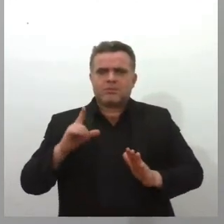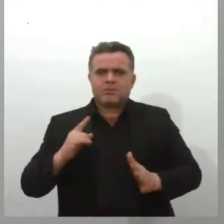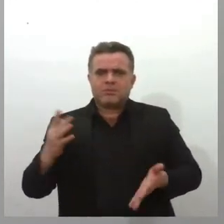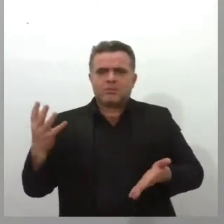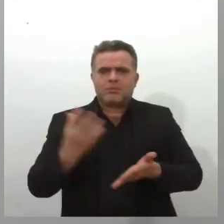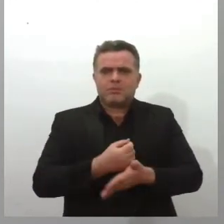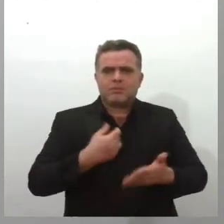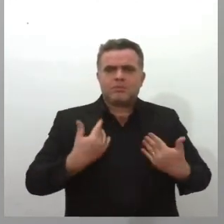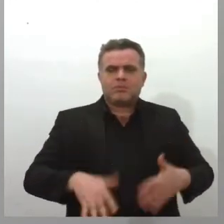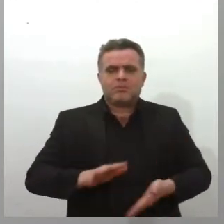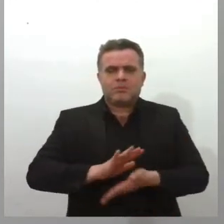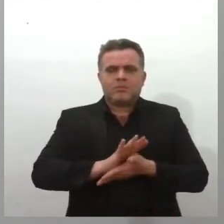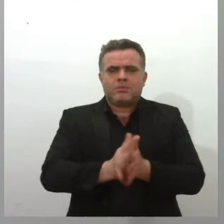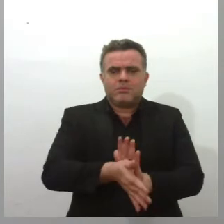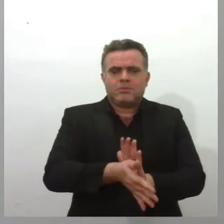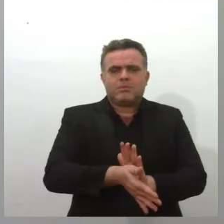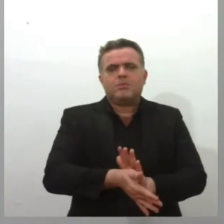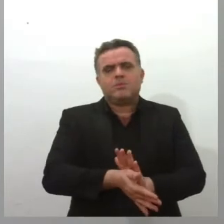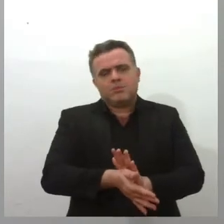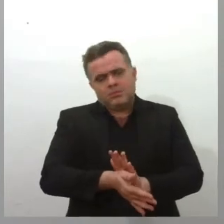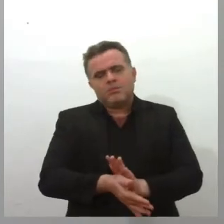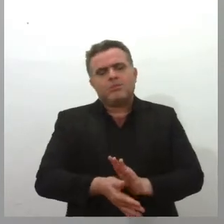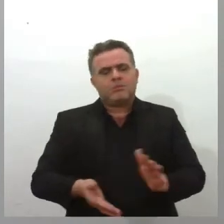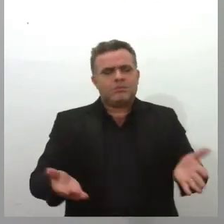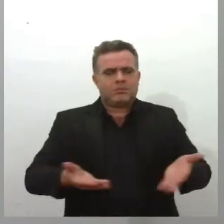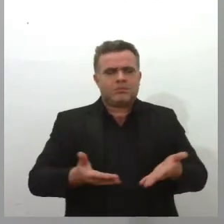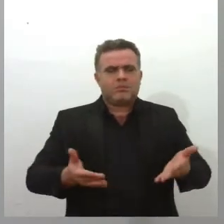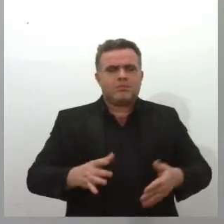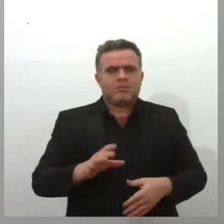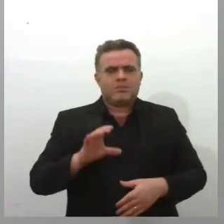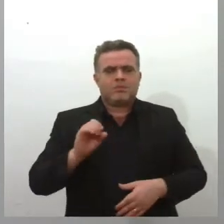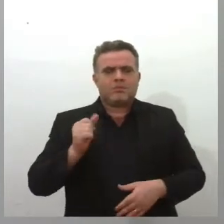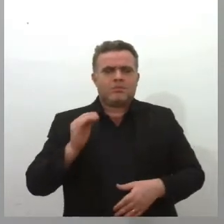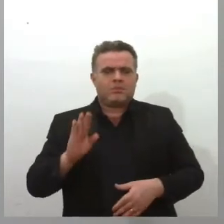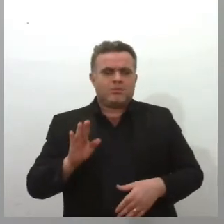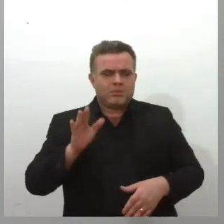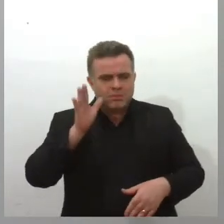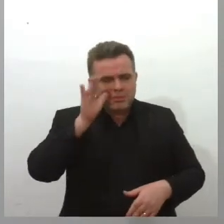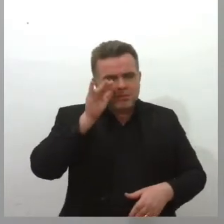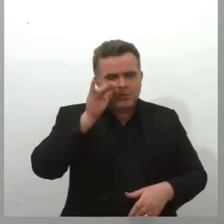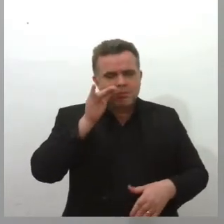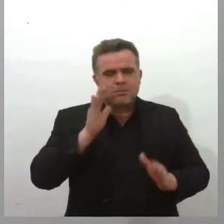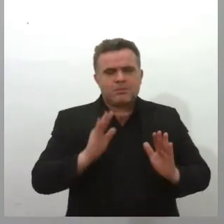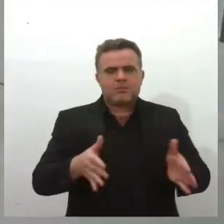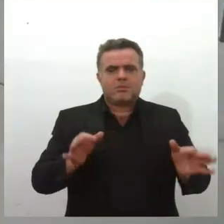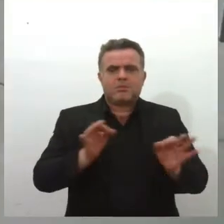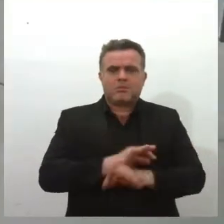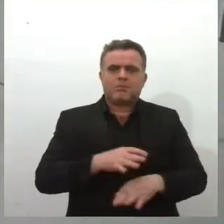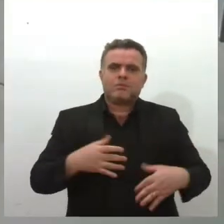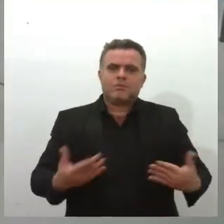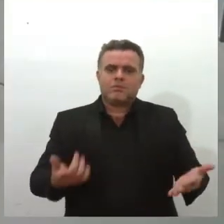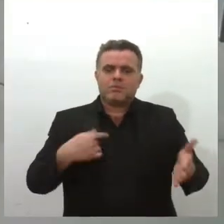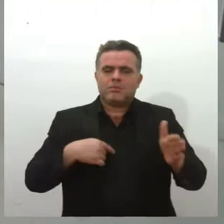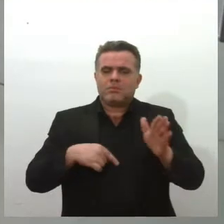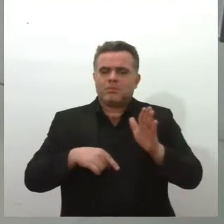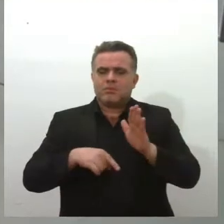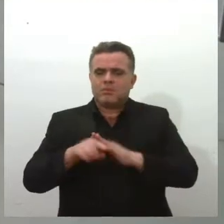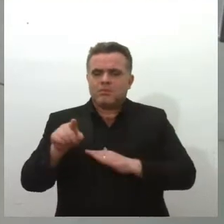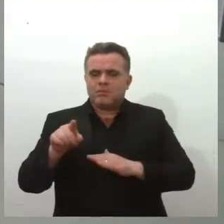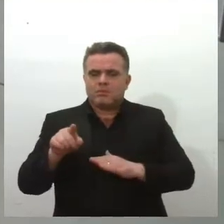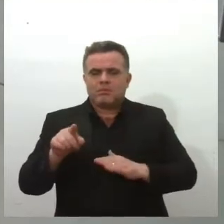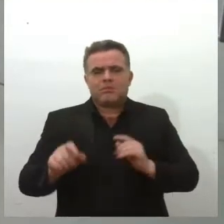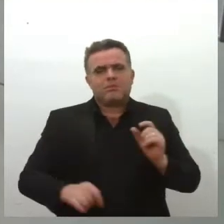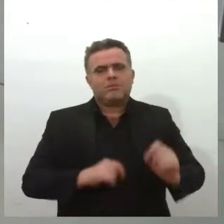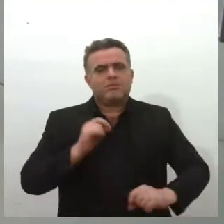situação de maus tratos e que são casos que a OAB acompanha junto à polícia. Então, se eu te perguntar, um balanço do